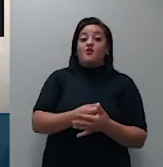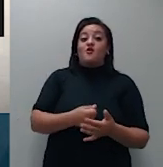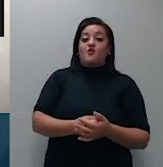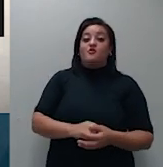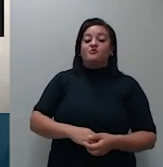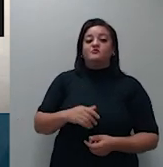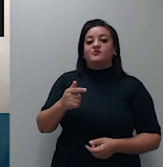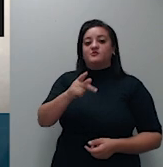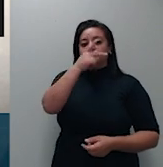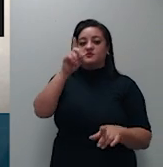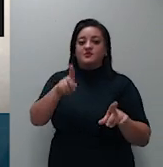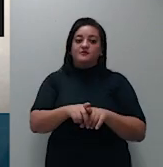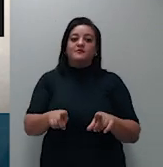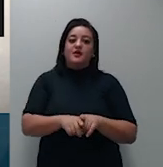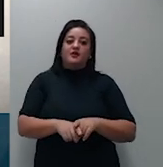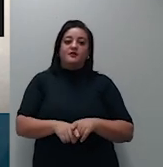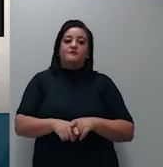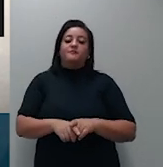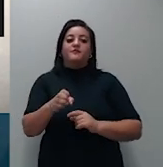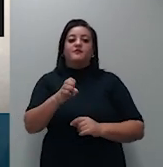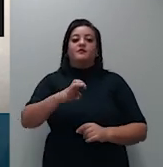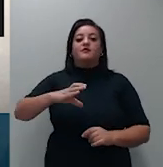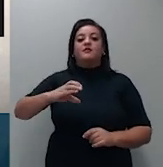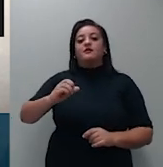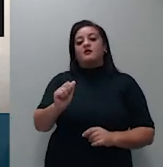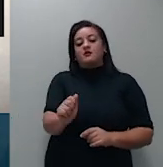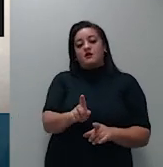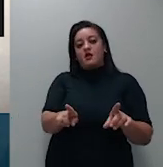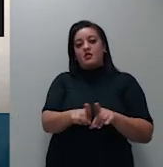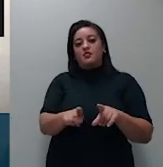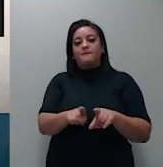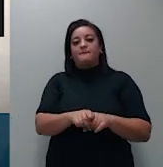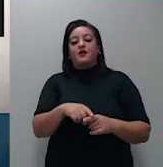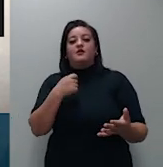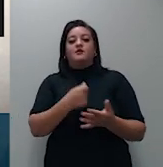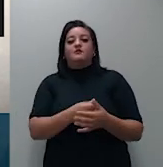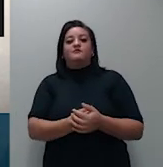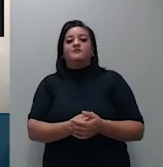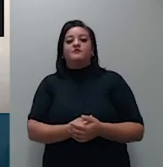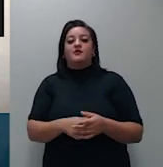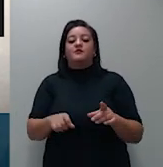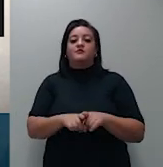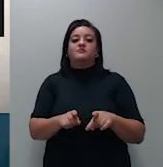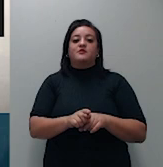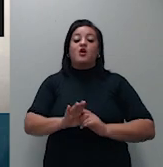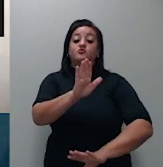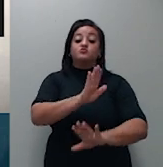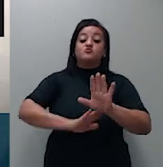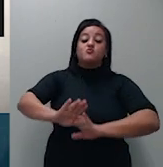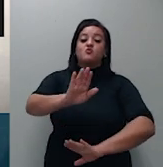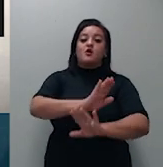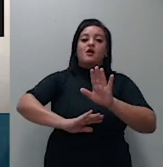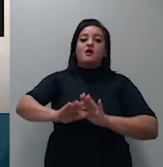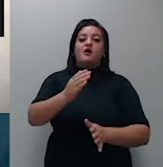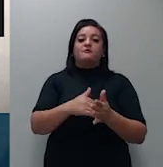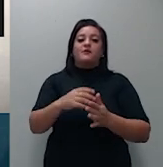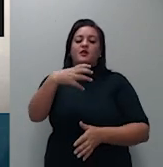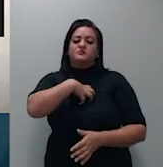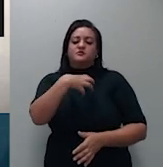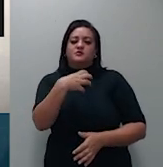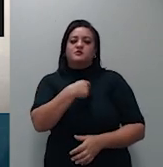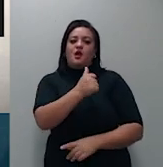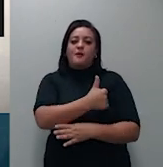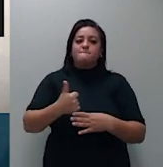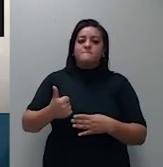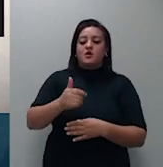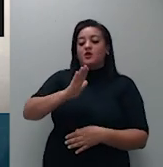e o Estatuto da Criança e do Adolescente que impõe o dever ia vir todos de zelar pela integridade moral do menor de